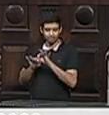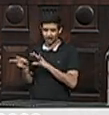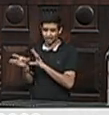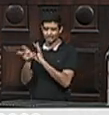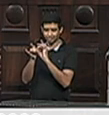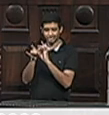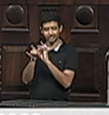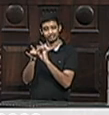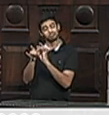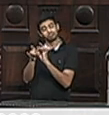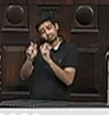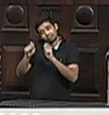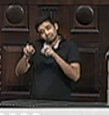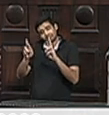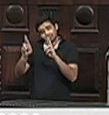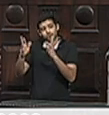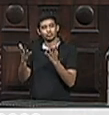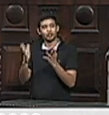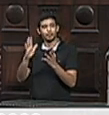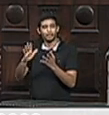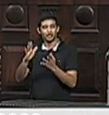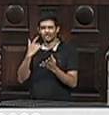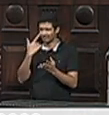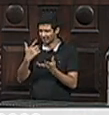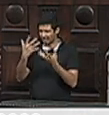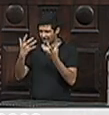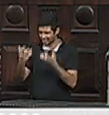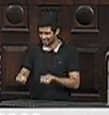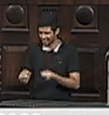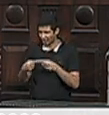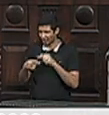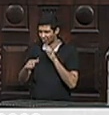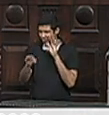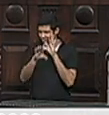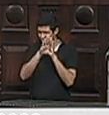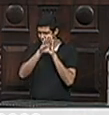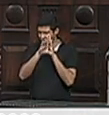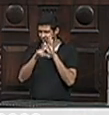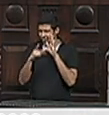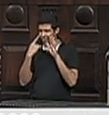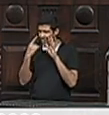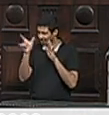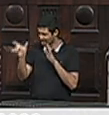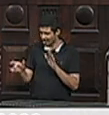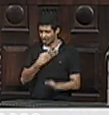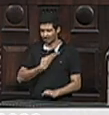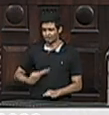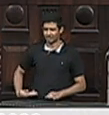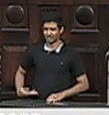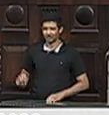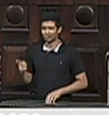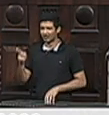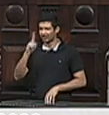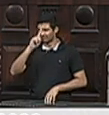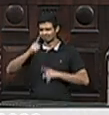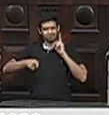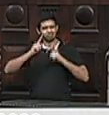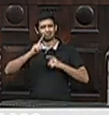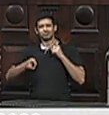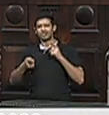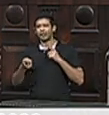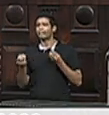assessoria da comissão. Assessoria a quem? A comissão como um todo, aos representantes do governo, dos empresários, dos trabalhadores. E eu espero